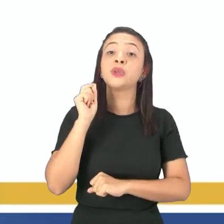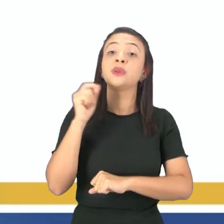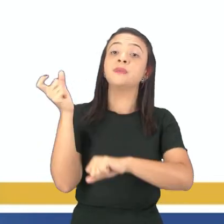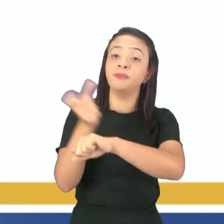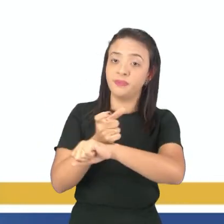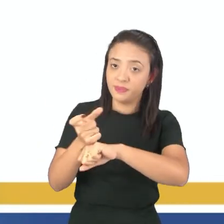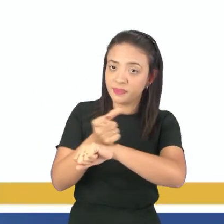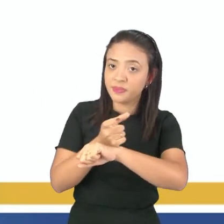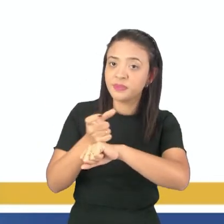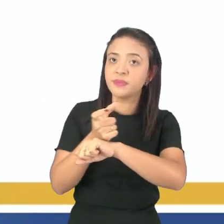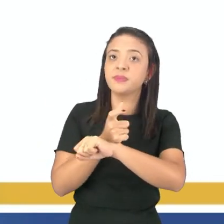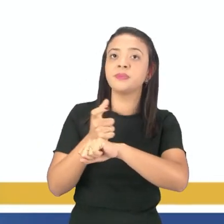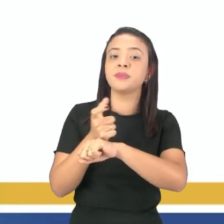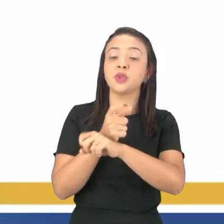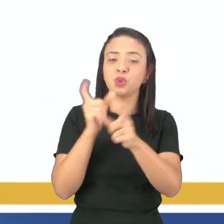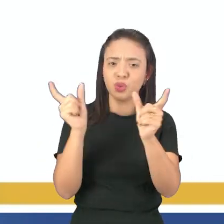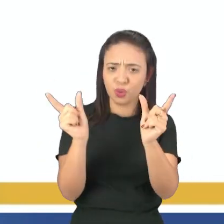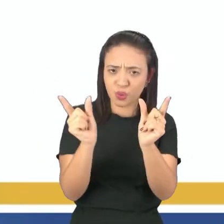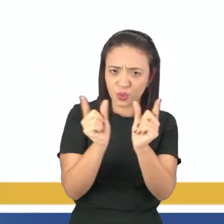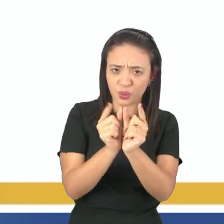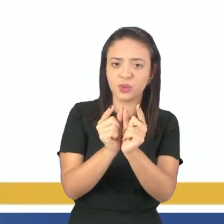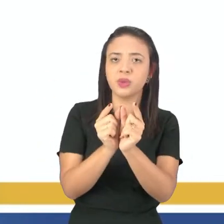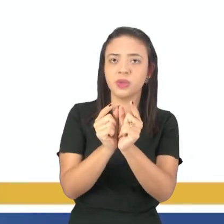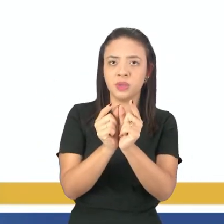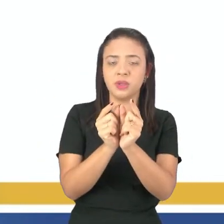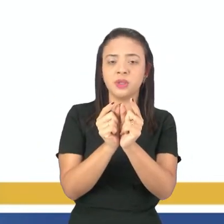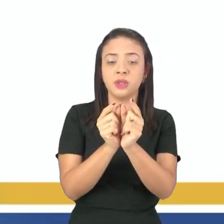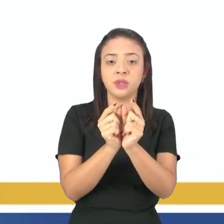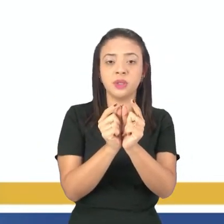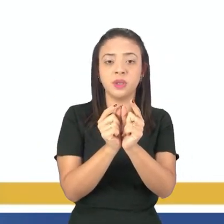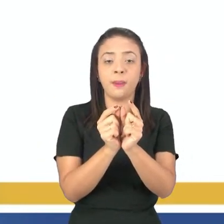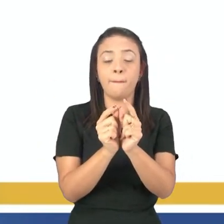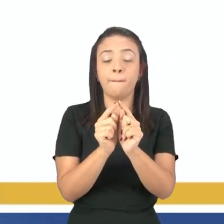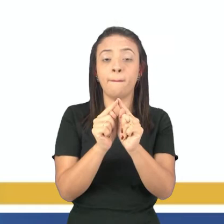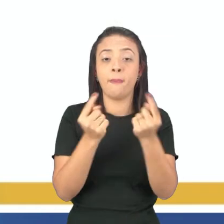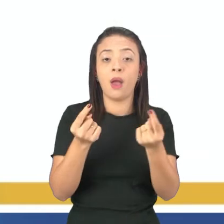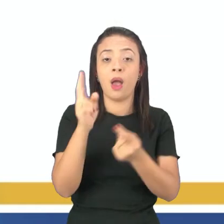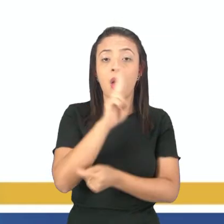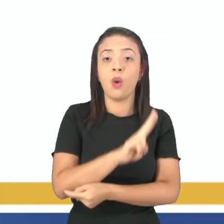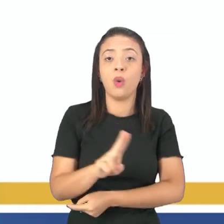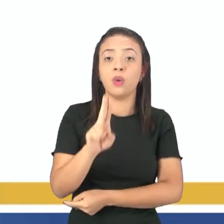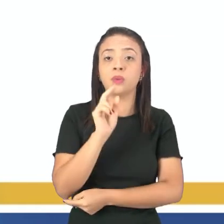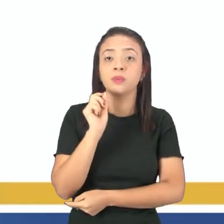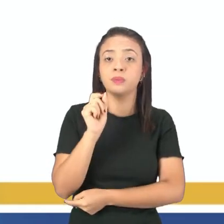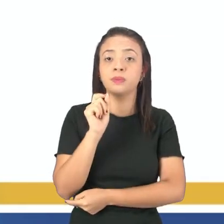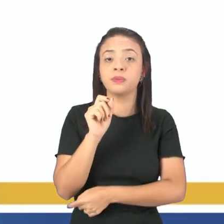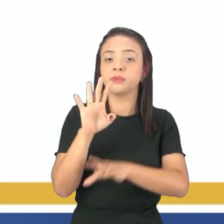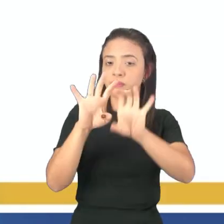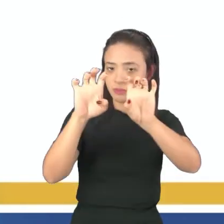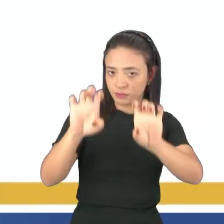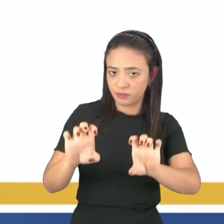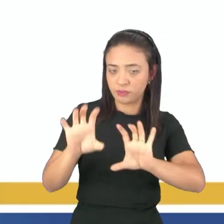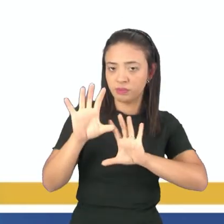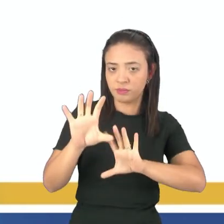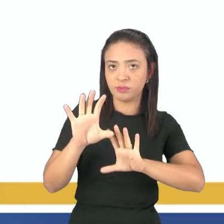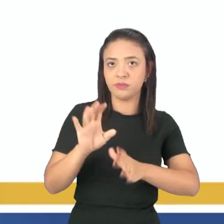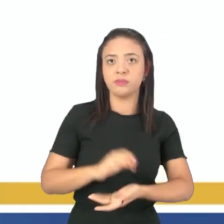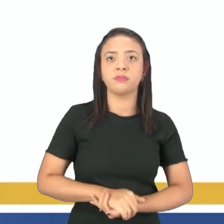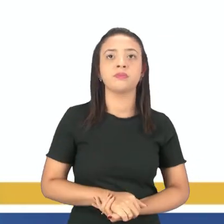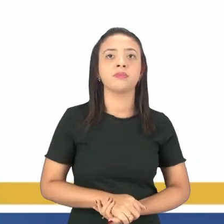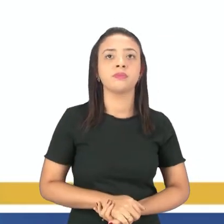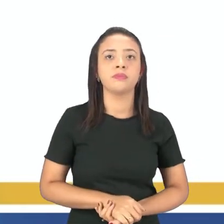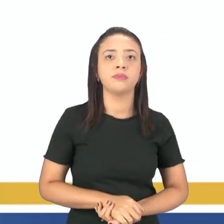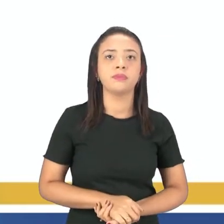tem um adjetivo que é curto, que é o thin, e a gente vai usar ele, então, com essa estrutura. The